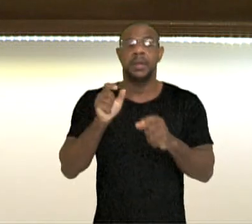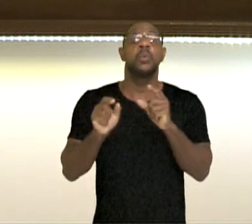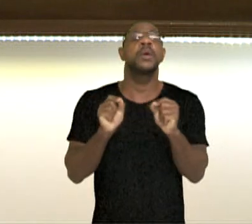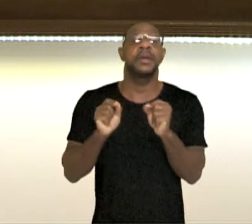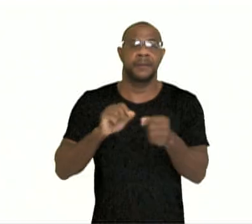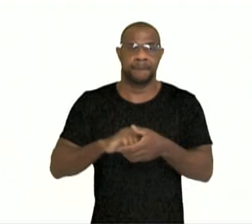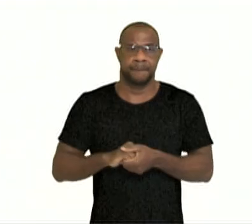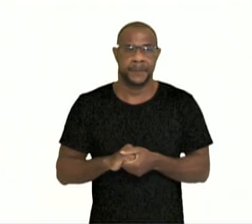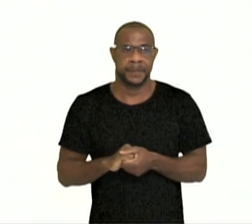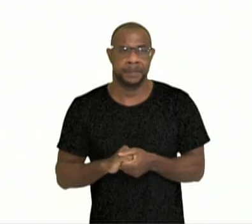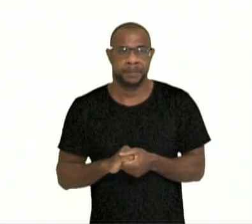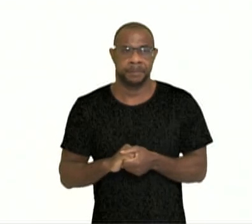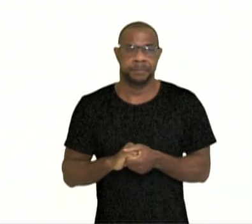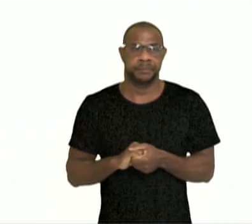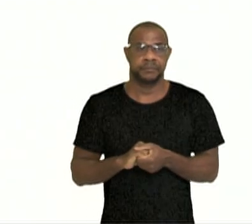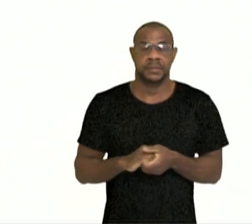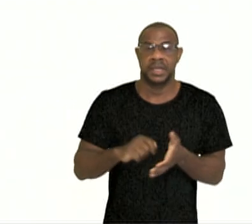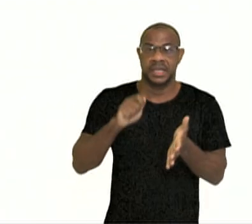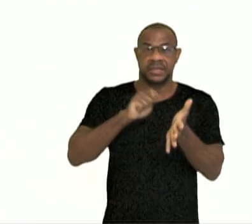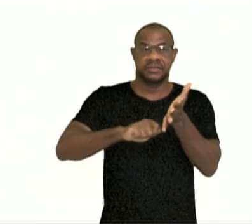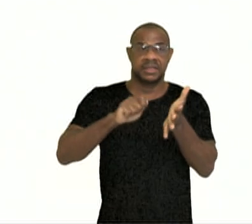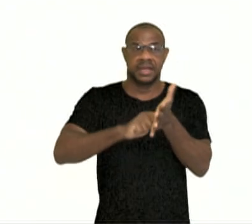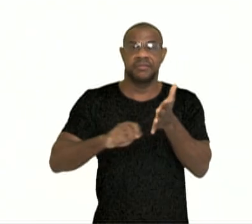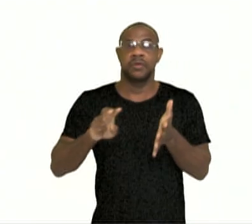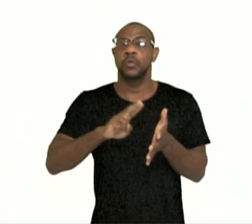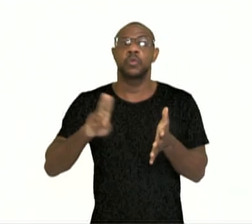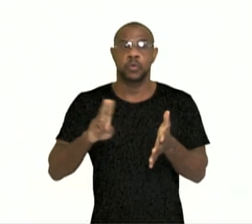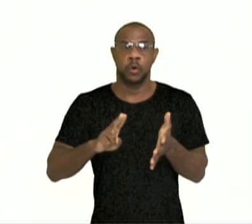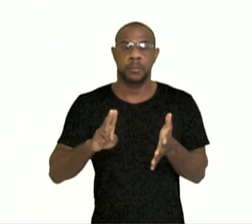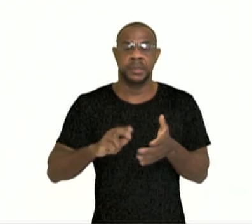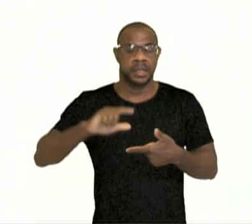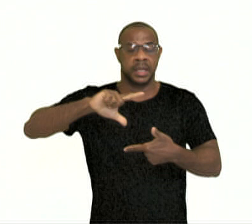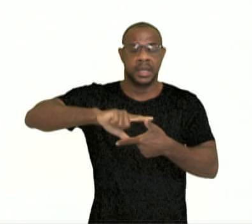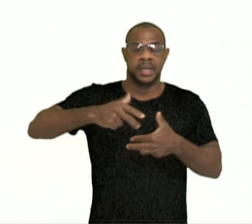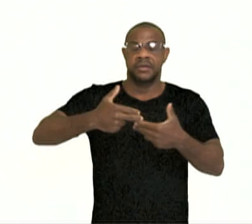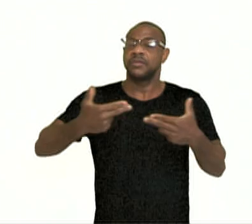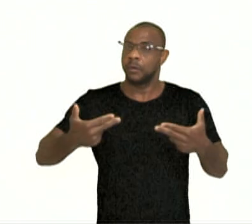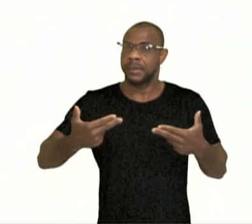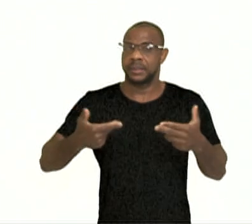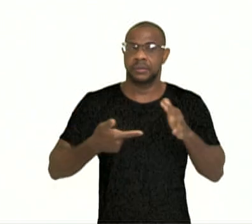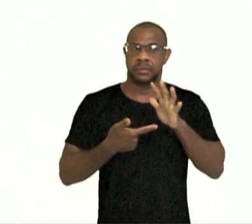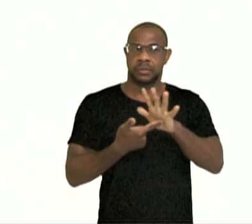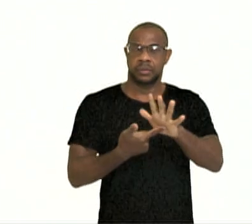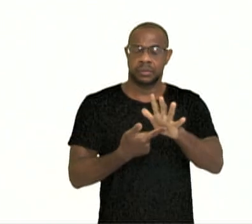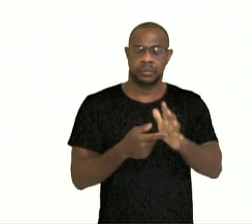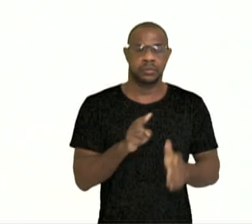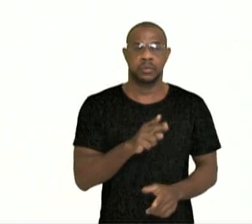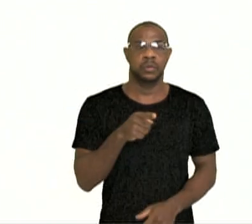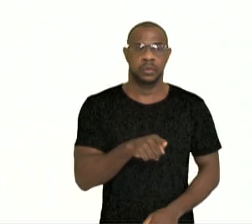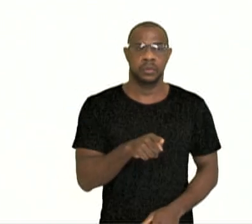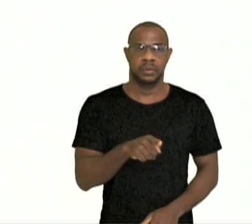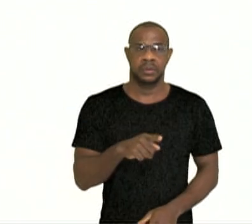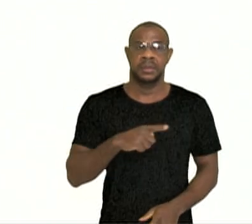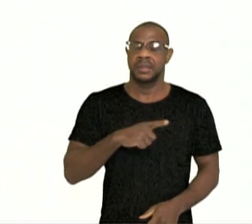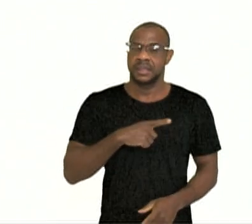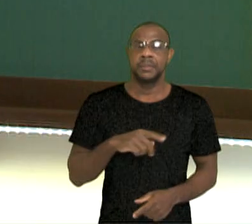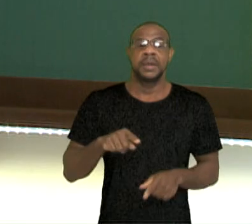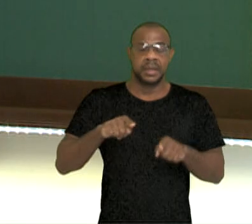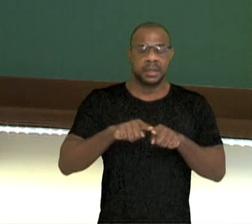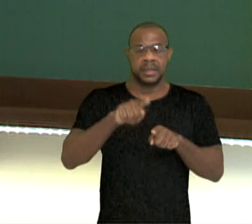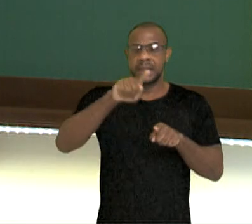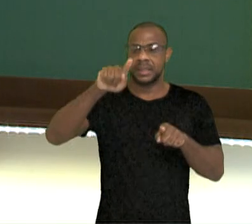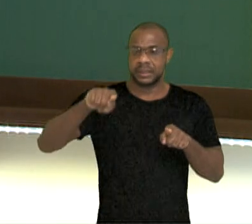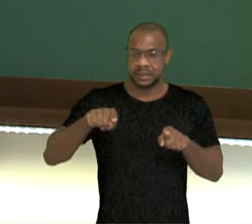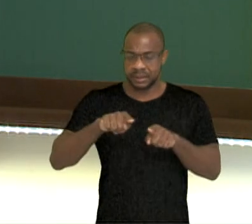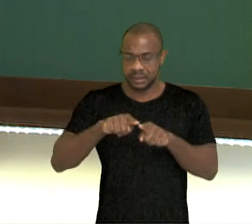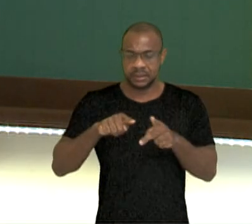seguinte. Escreva o nome do solo geométrico que cada um deles representa. Então, nós vimos o bloco retangular,